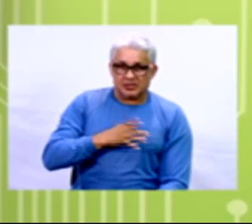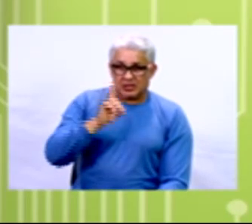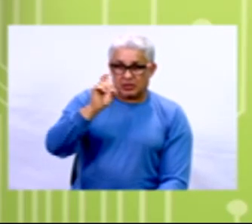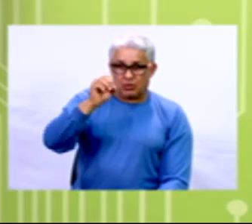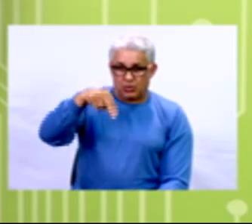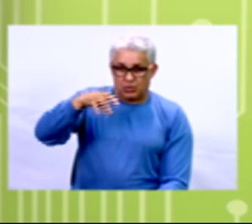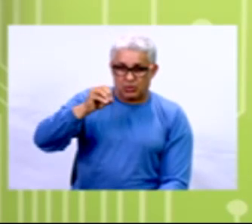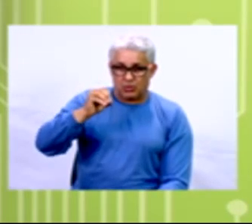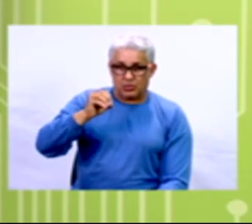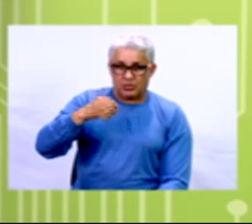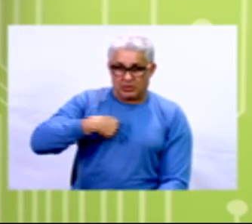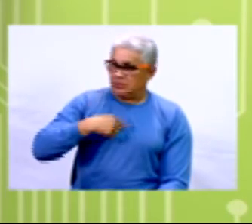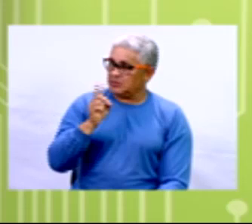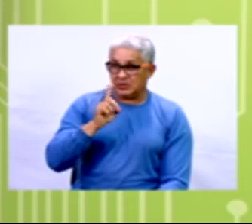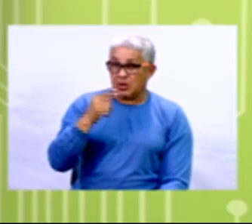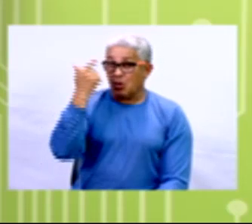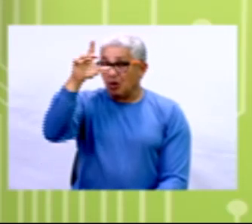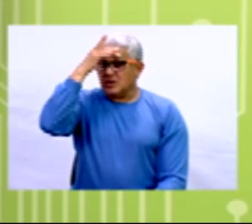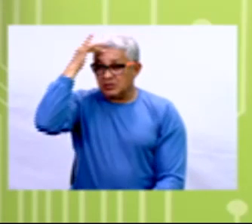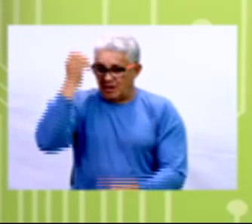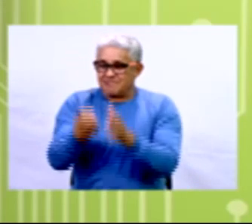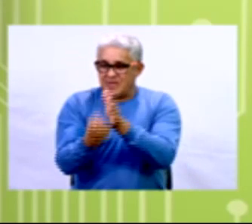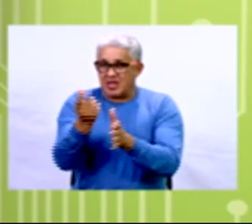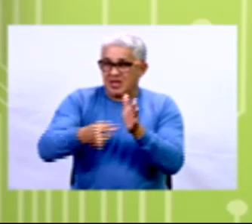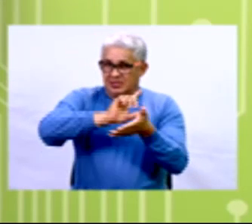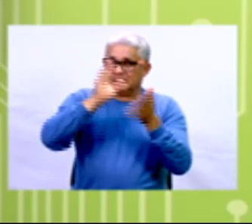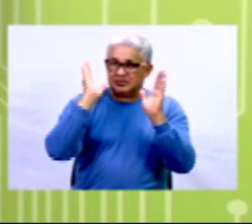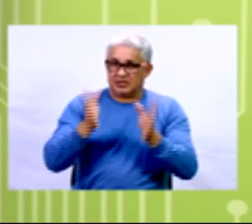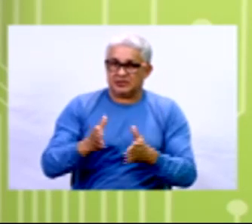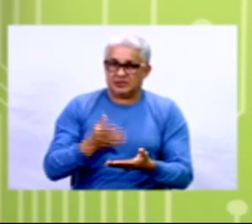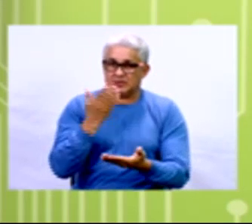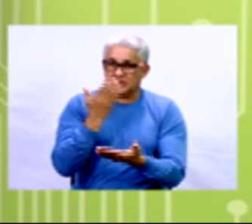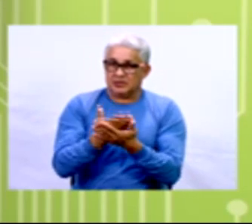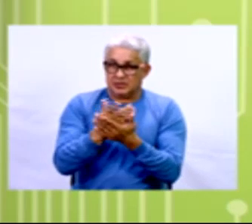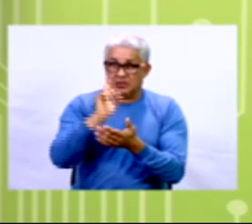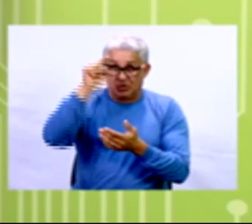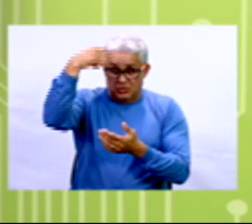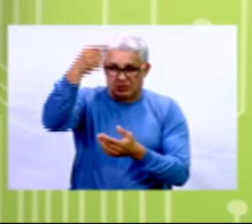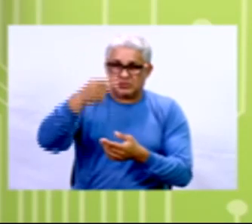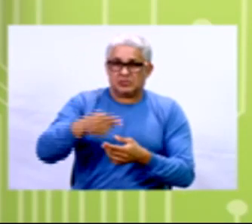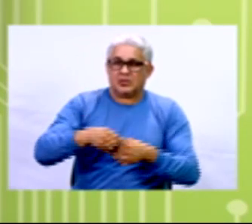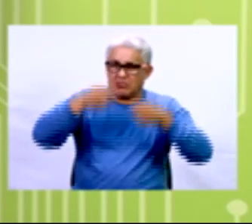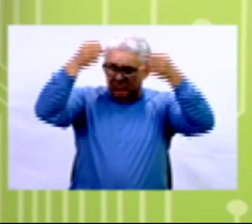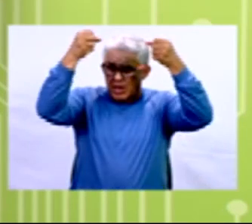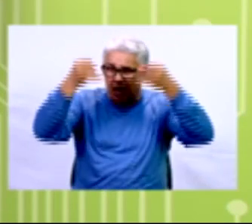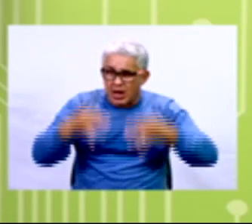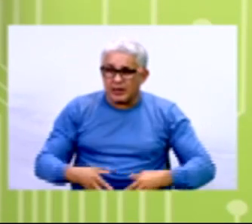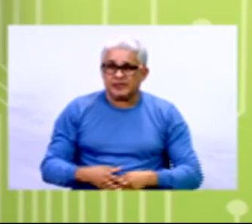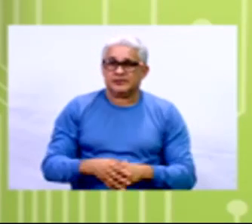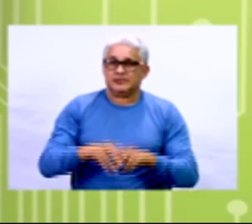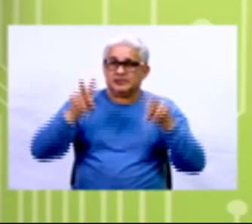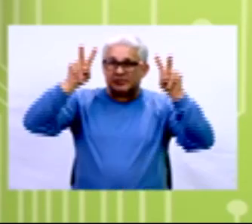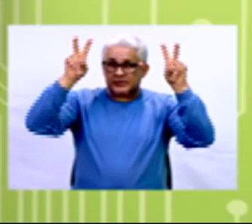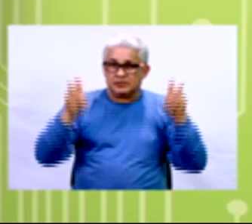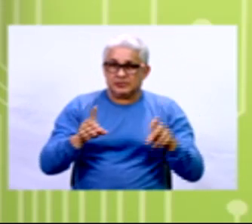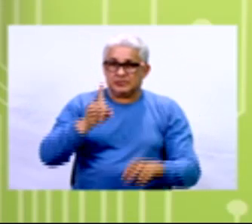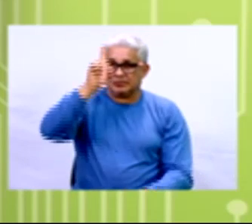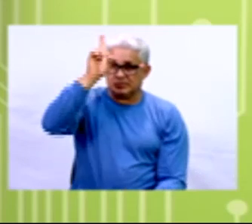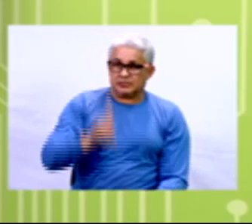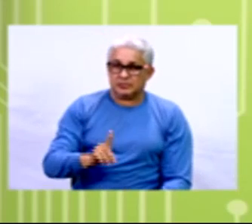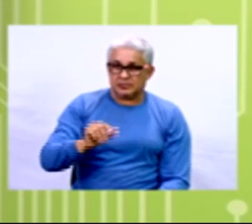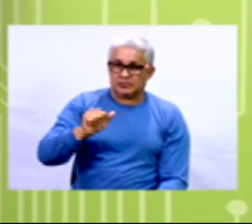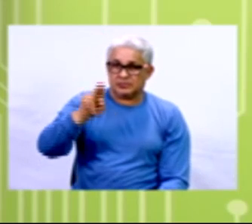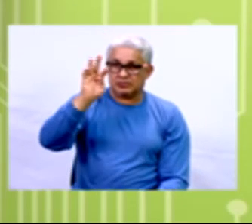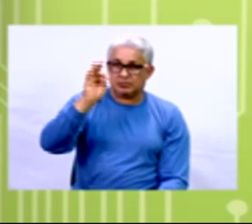né? Eu tenho que observar os direitos autorais. Na próxima aula, a gente vai falar bastante sobre esse assunto de direitos